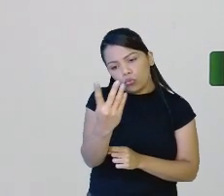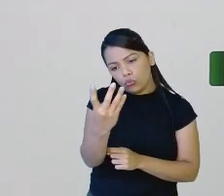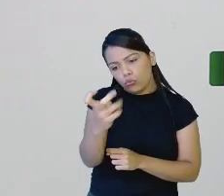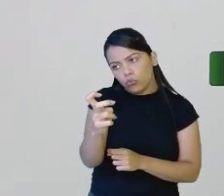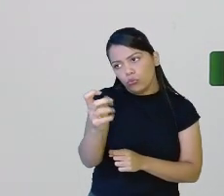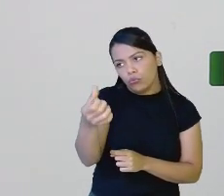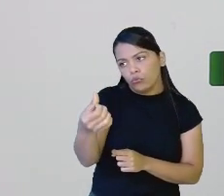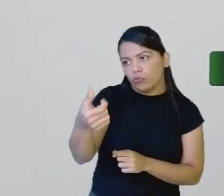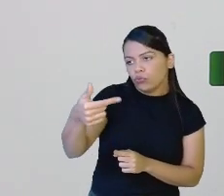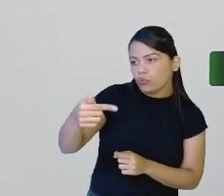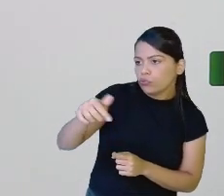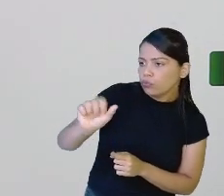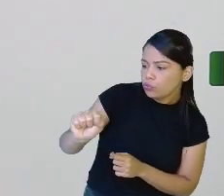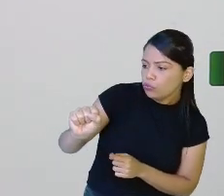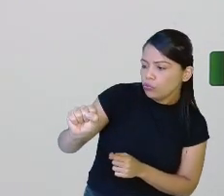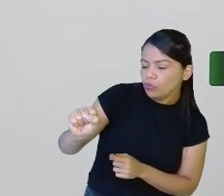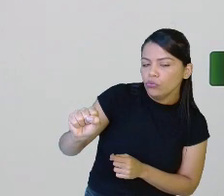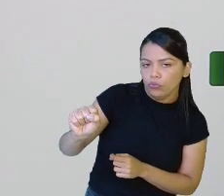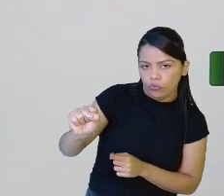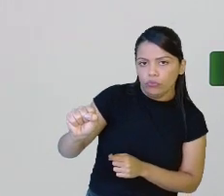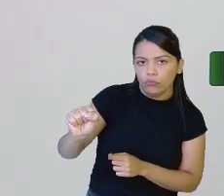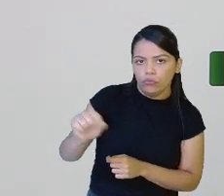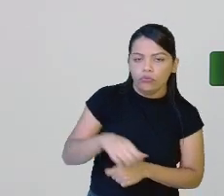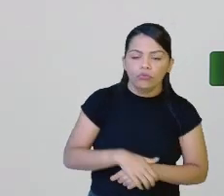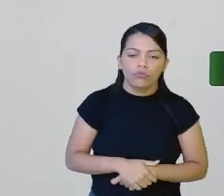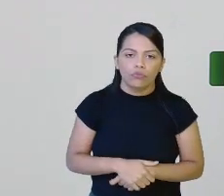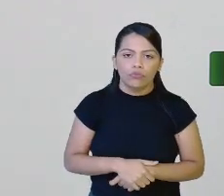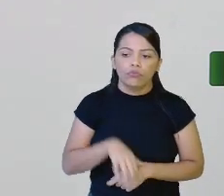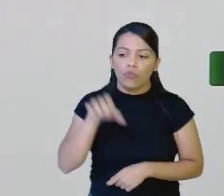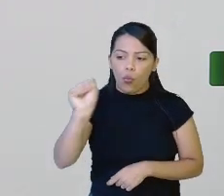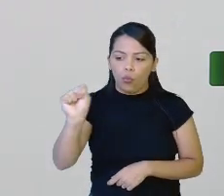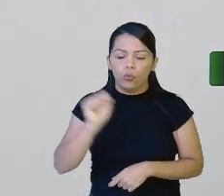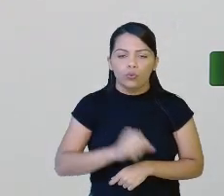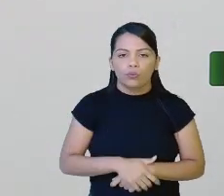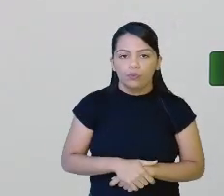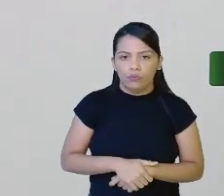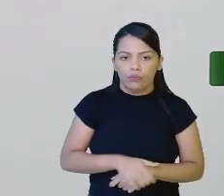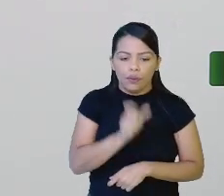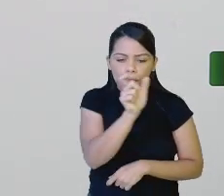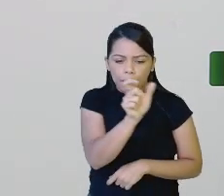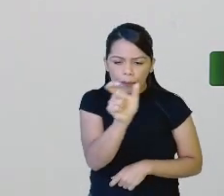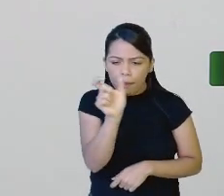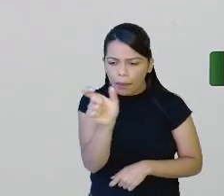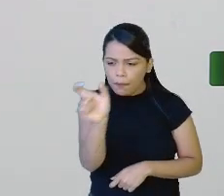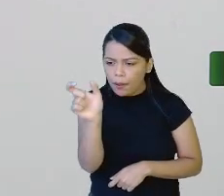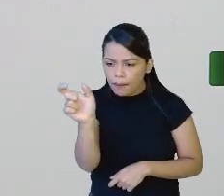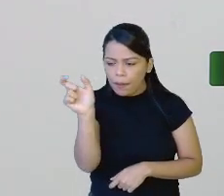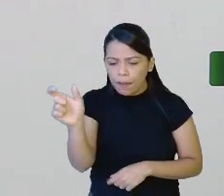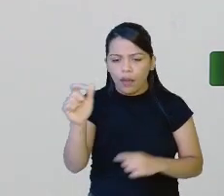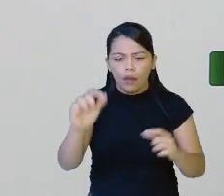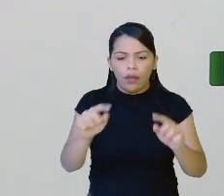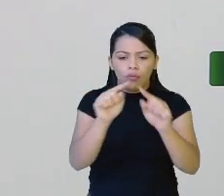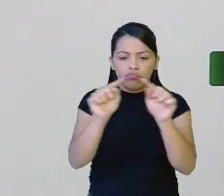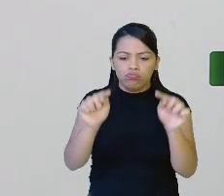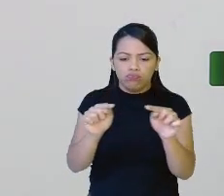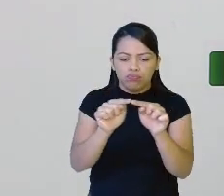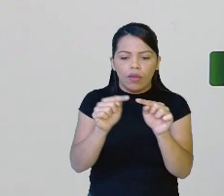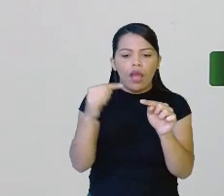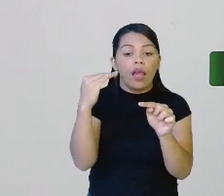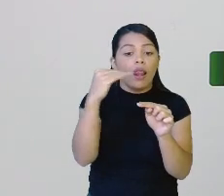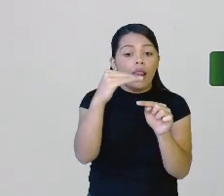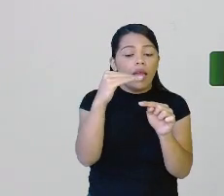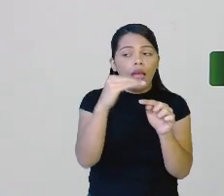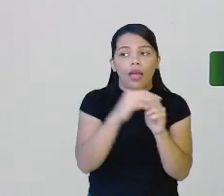4, 5, 6, 7, 8. 8 quadradinhos, 8 lados do meu quadrado.